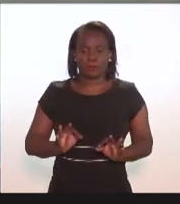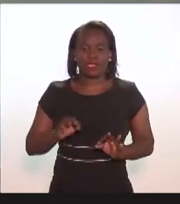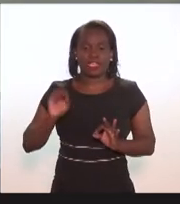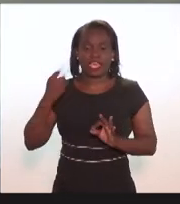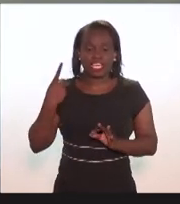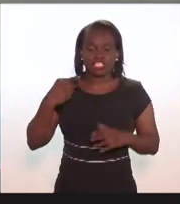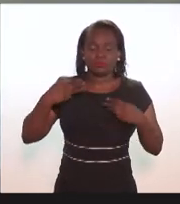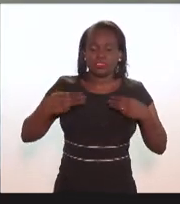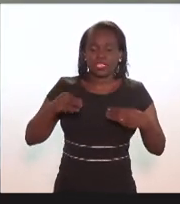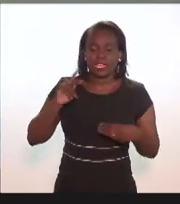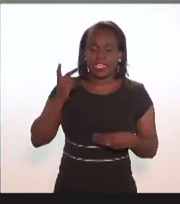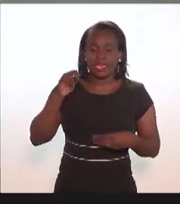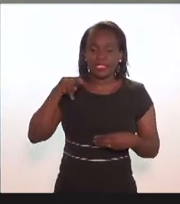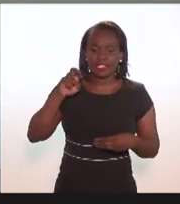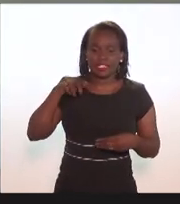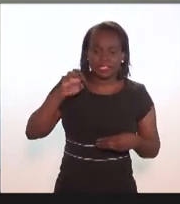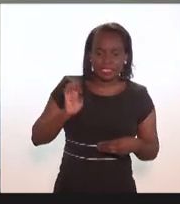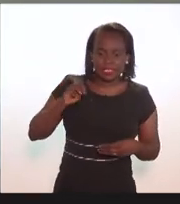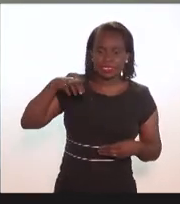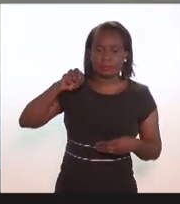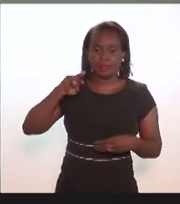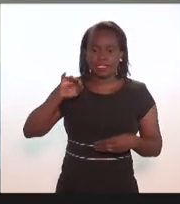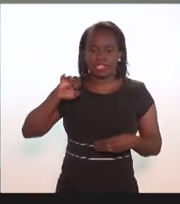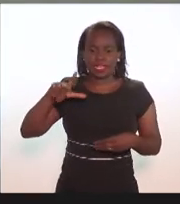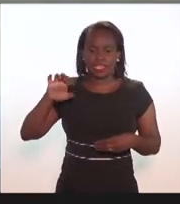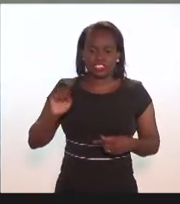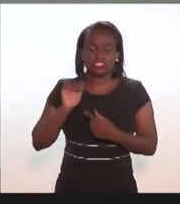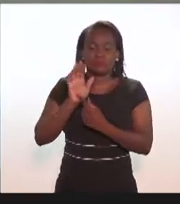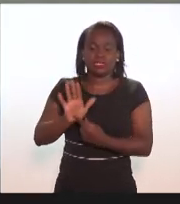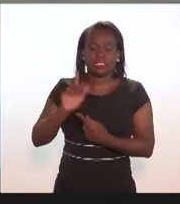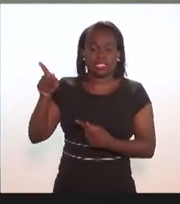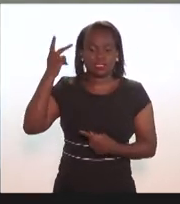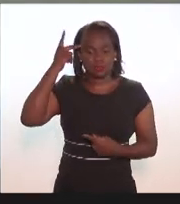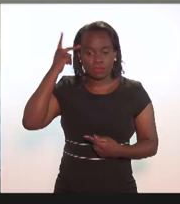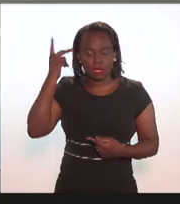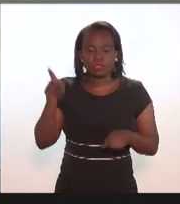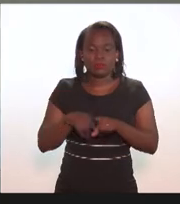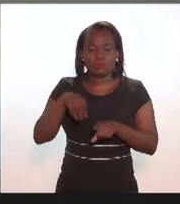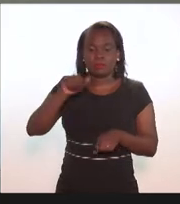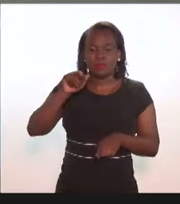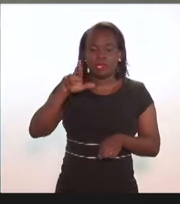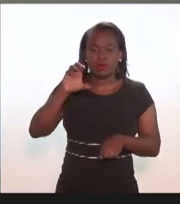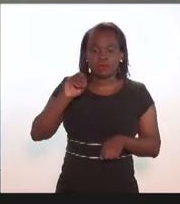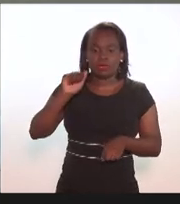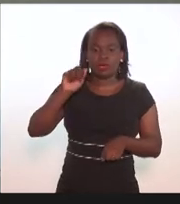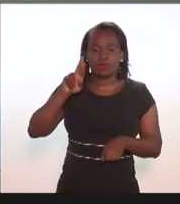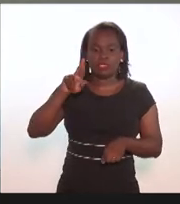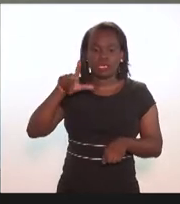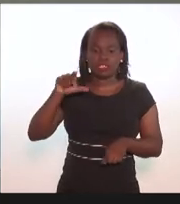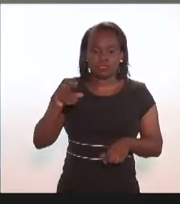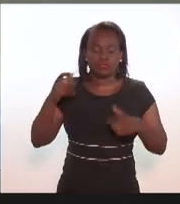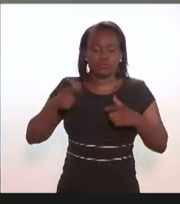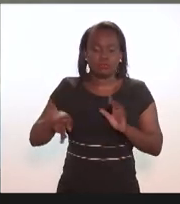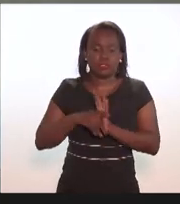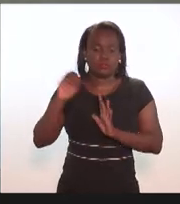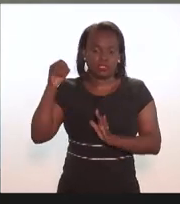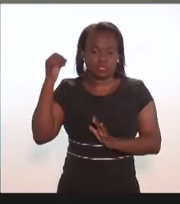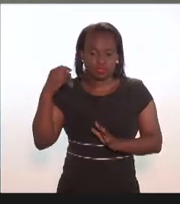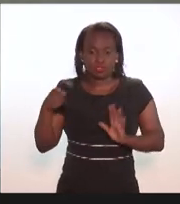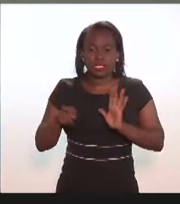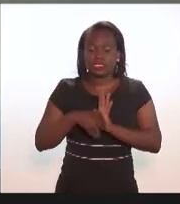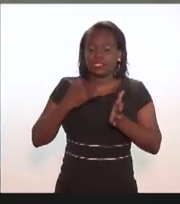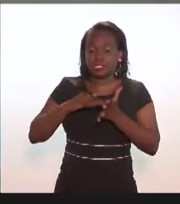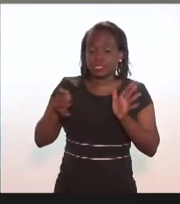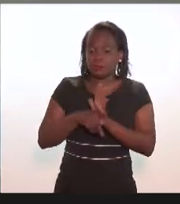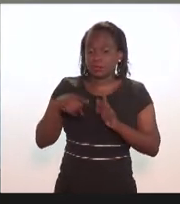ex-ministro Henrique Meirelles, para apresentar o que está sendo feito em São Paulo, o secretário Marco Aurélio, do Rio Grande do Sul, foi secretário, inclusive, da capital